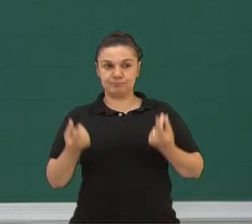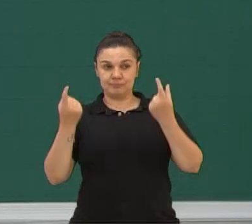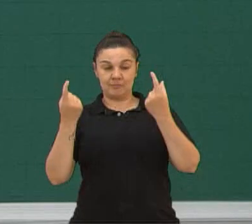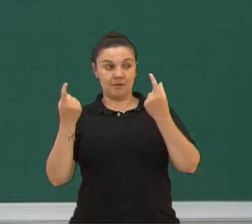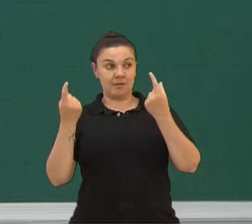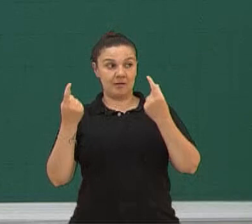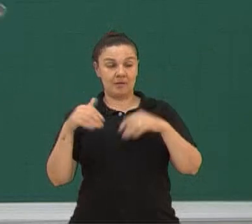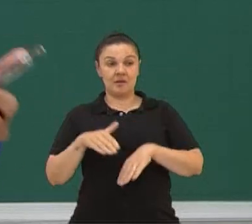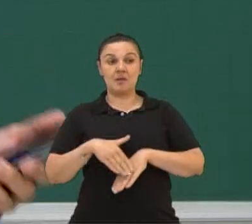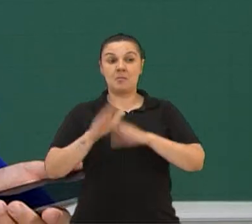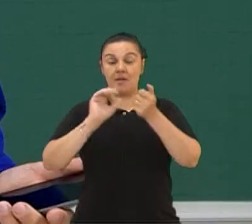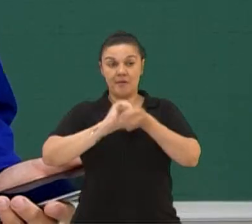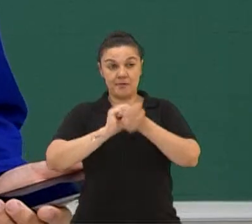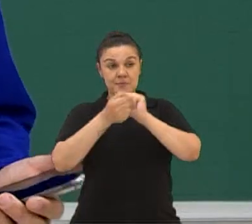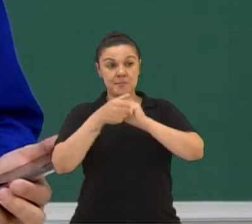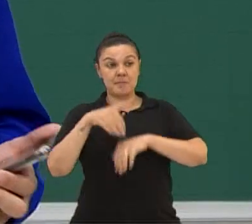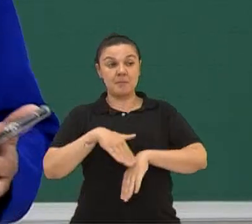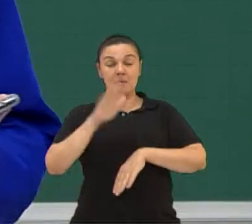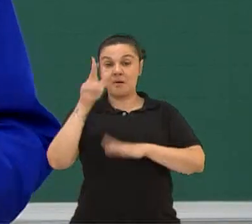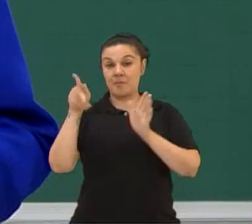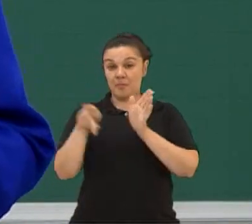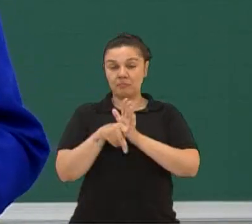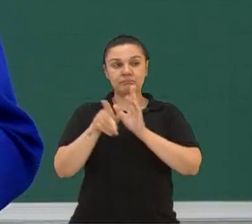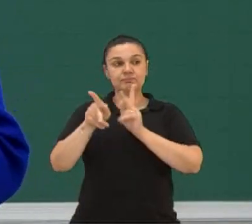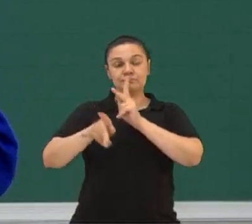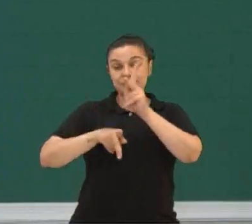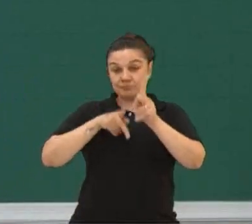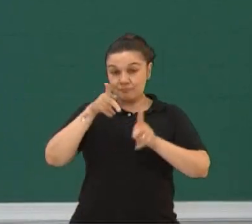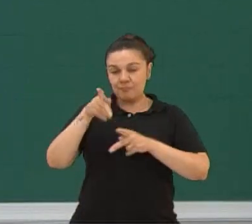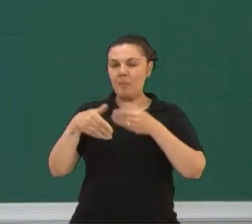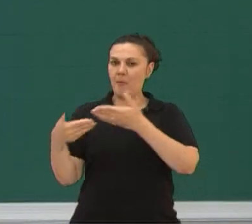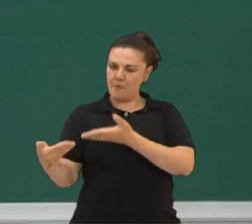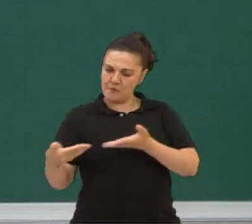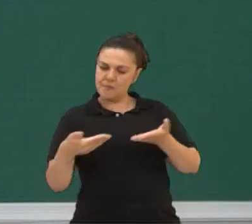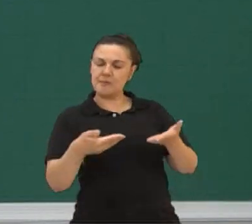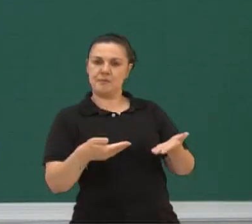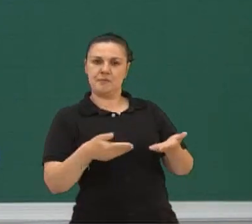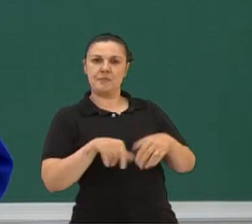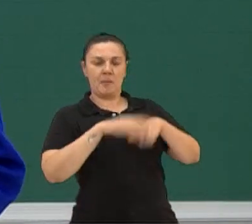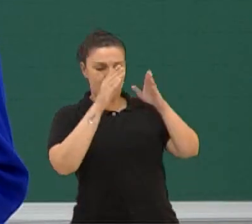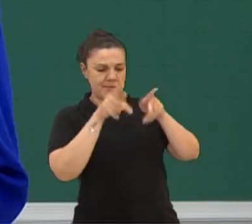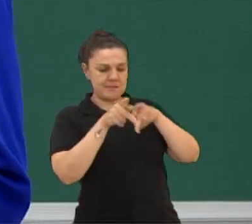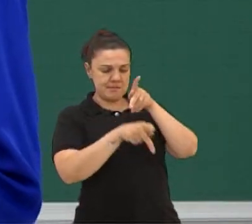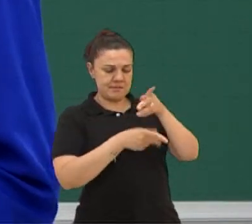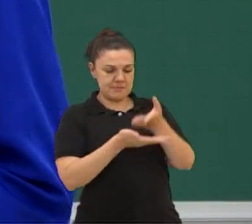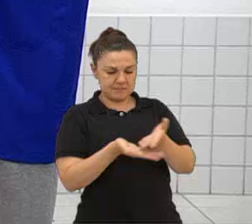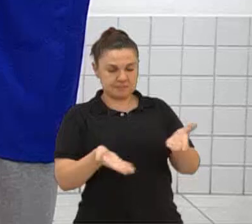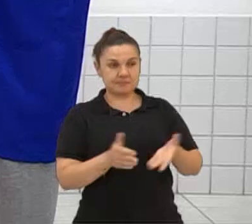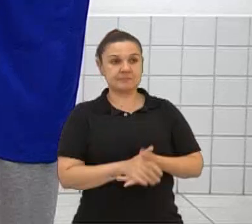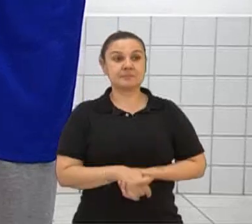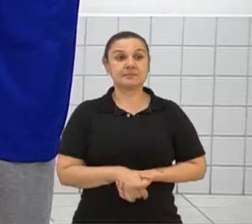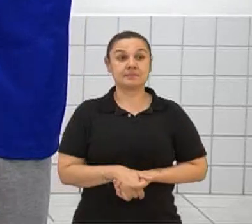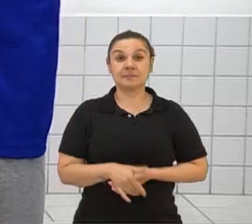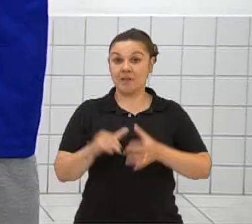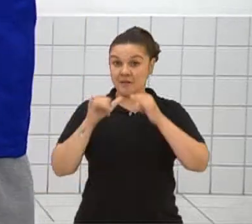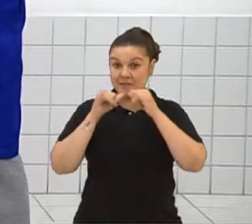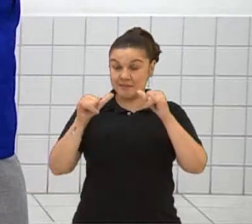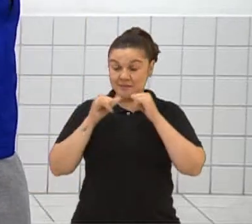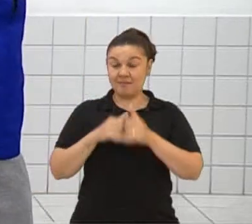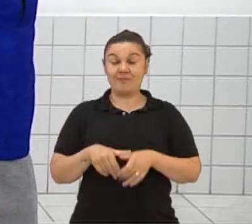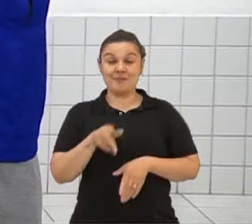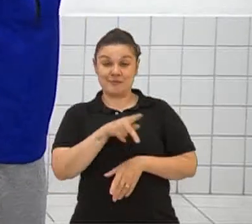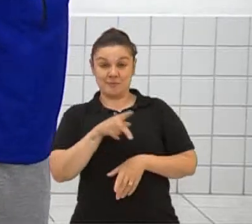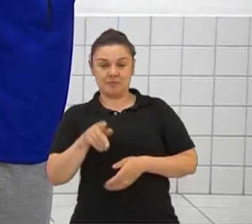e tornava-se um esporte para a população, né? Para as pessoas. Temos um recadinho aí,